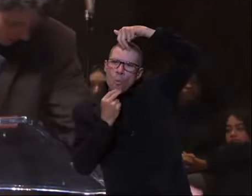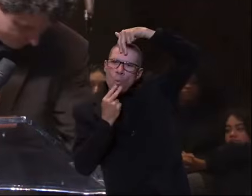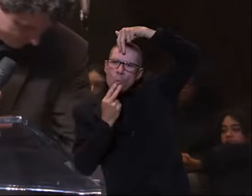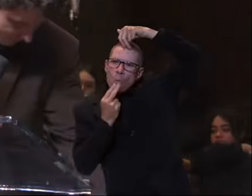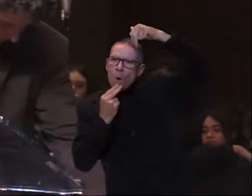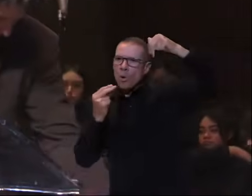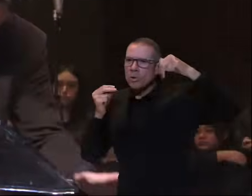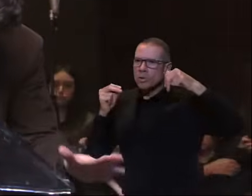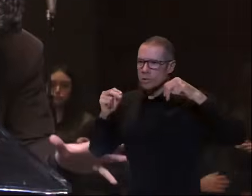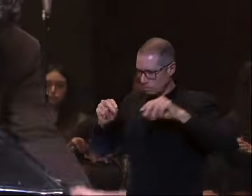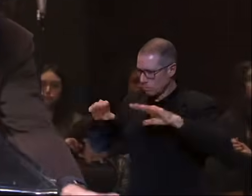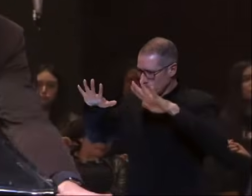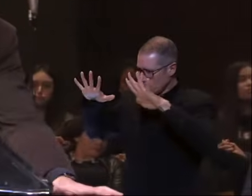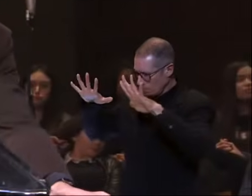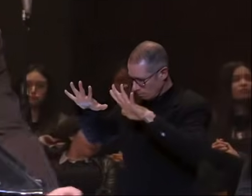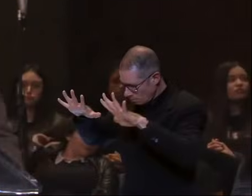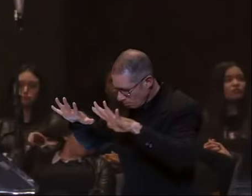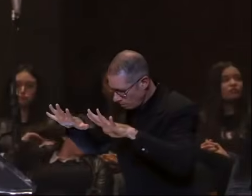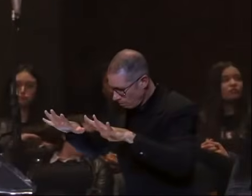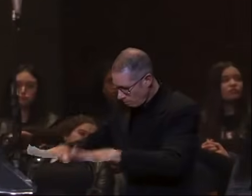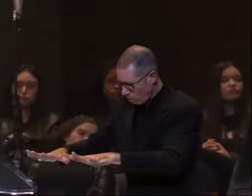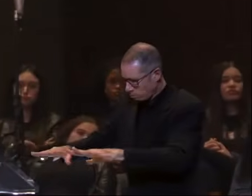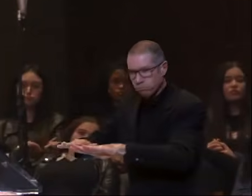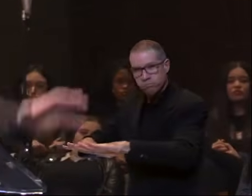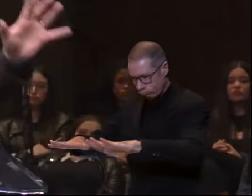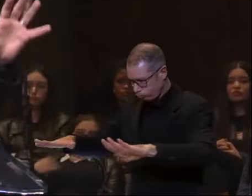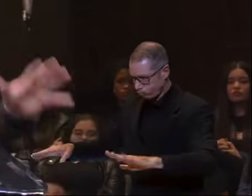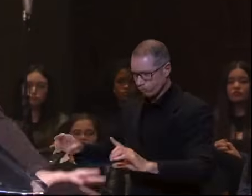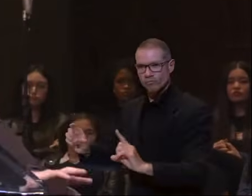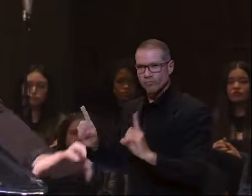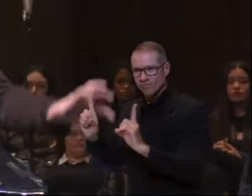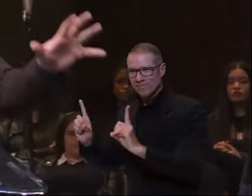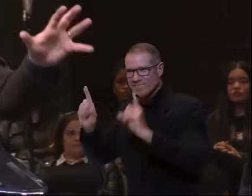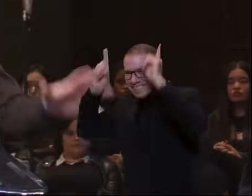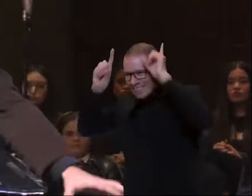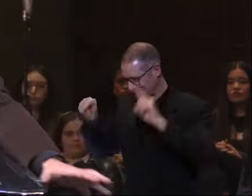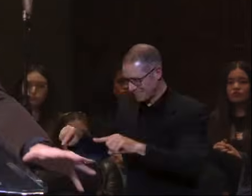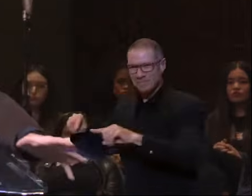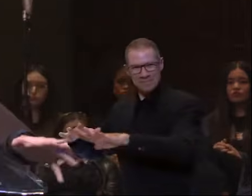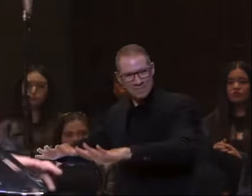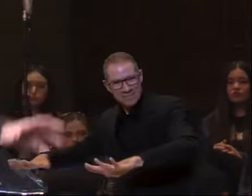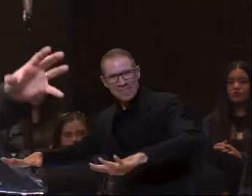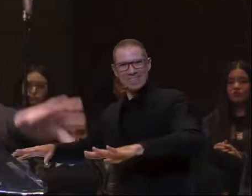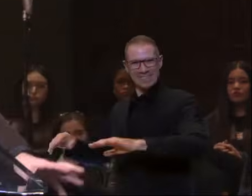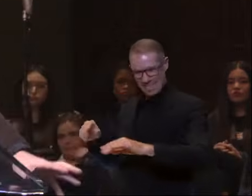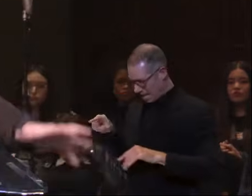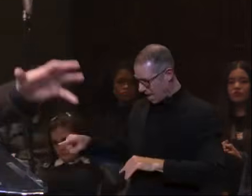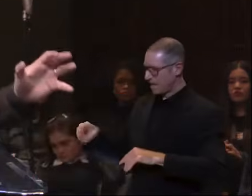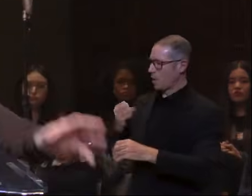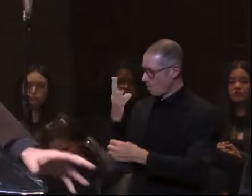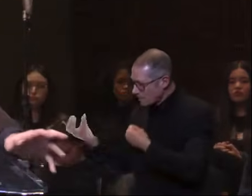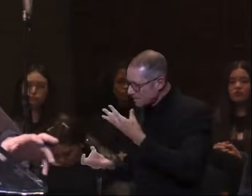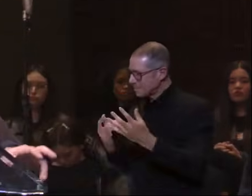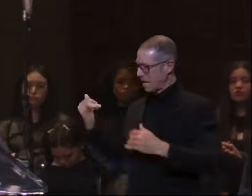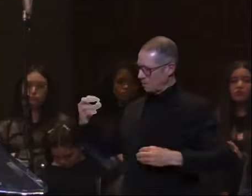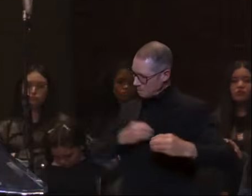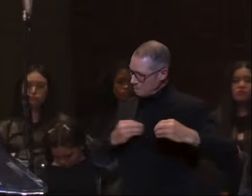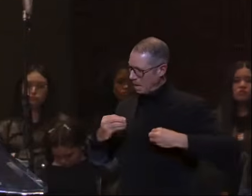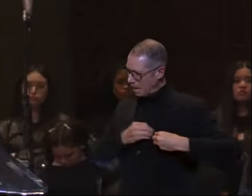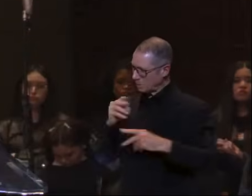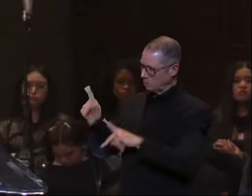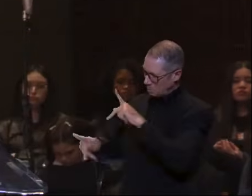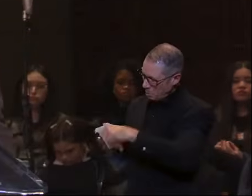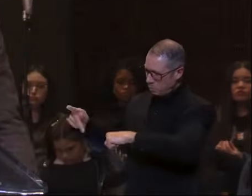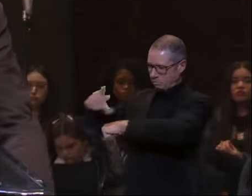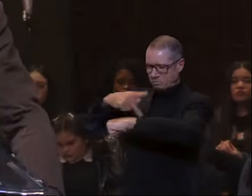as mãos sobre os bodes e confessava os pecados do povo, da nação.